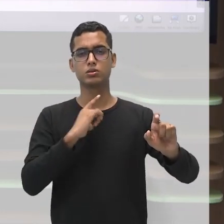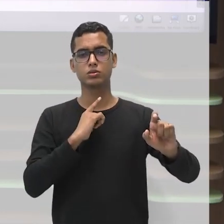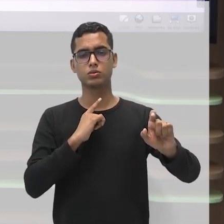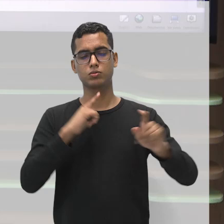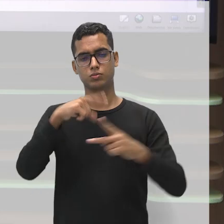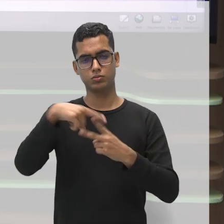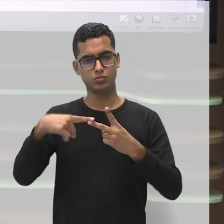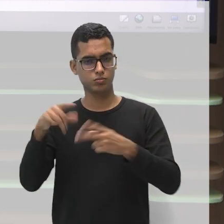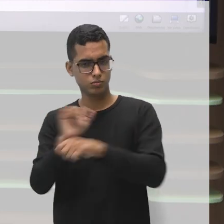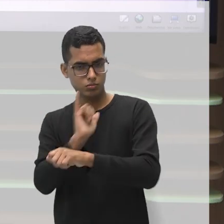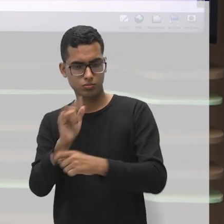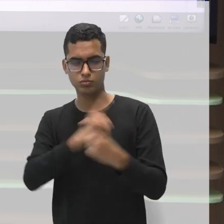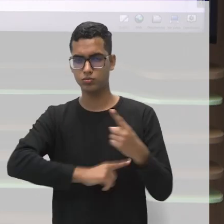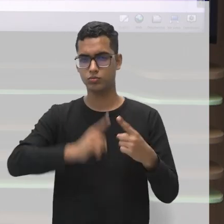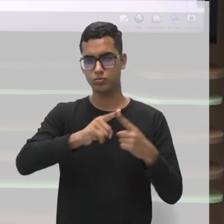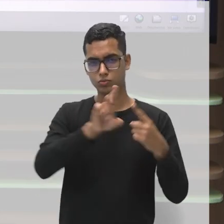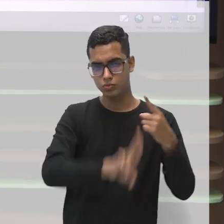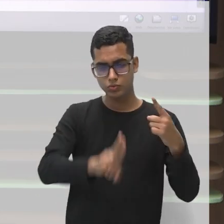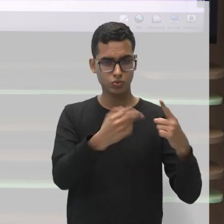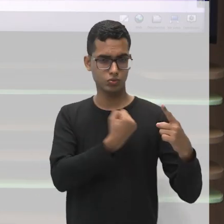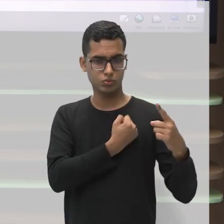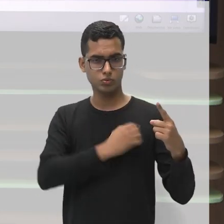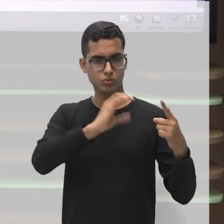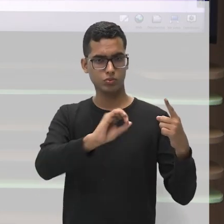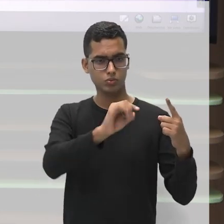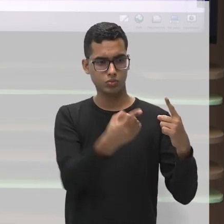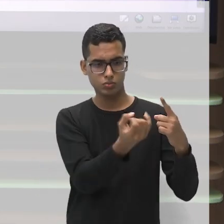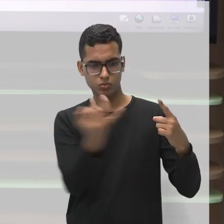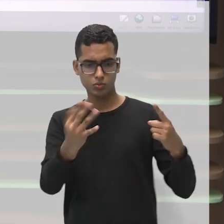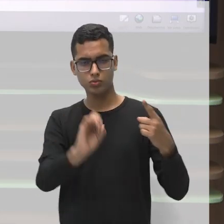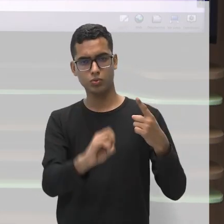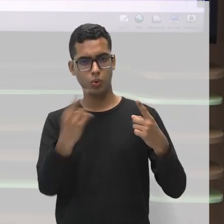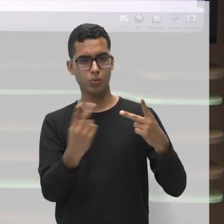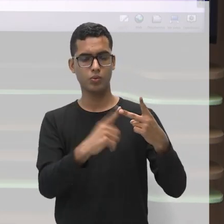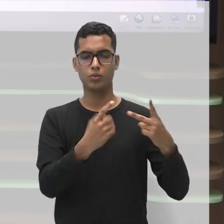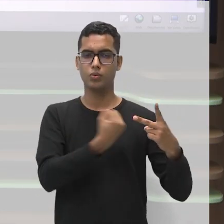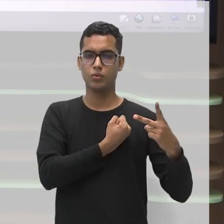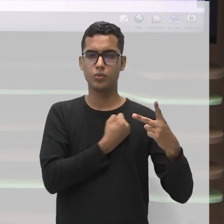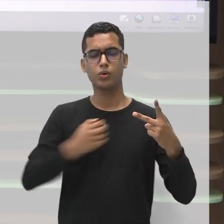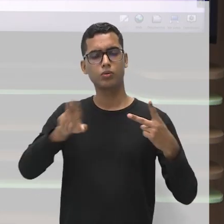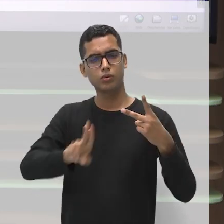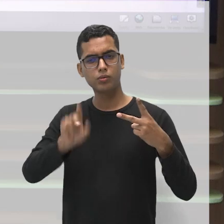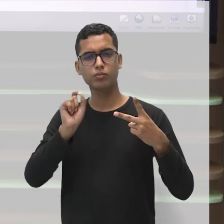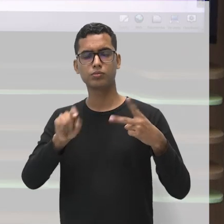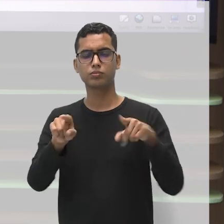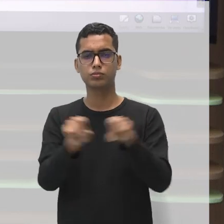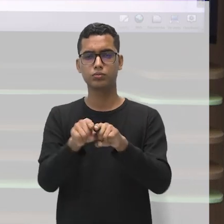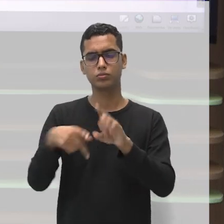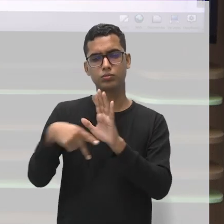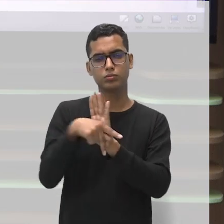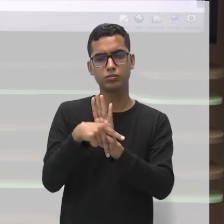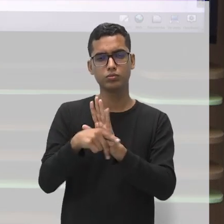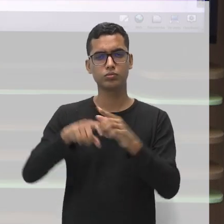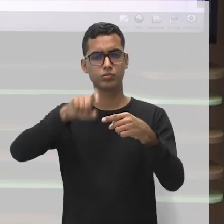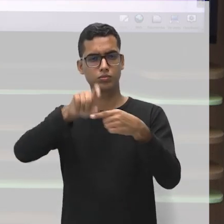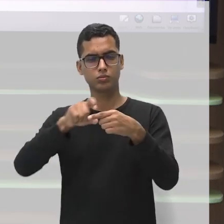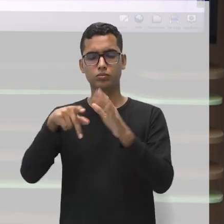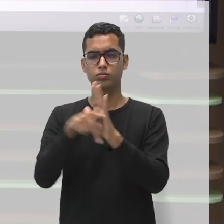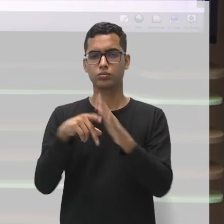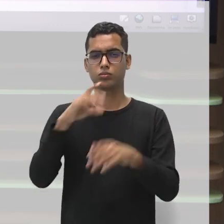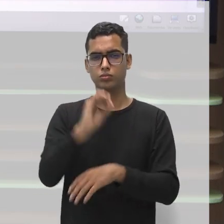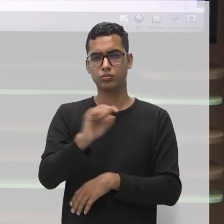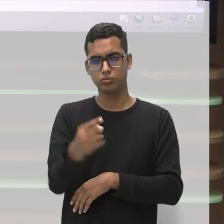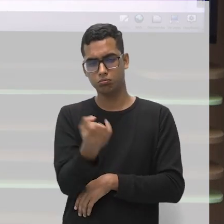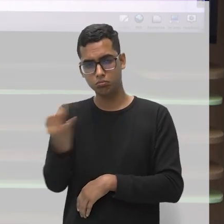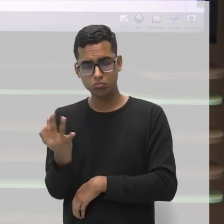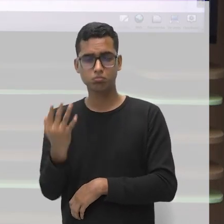Você pode desenvolver ou utilizando o número decimal ou número, né, de fração centesimal. Fica a critério de quem